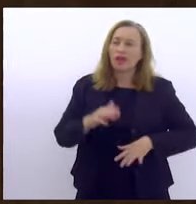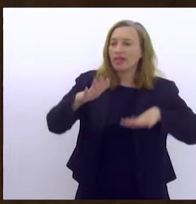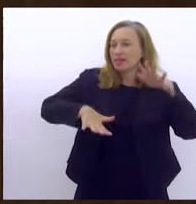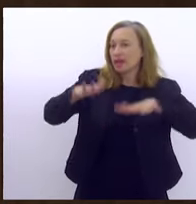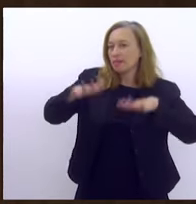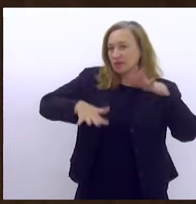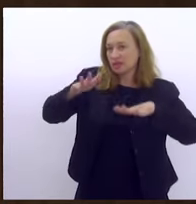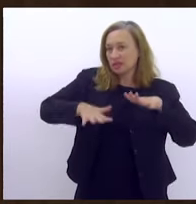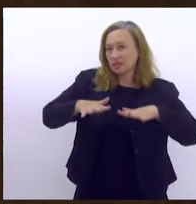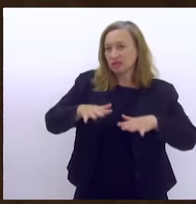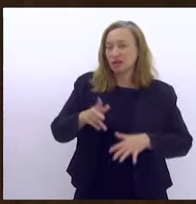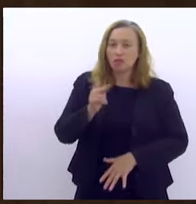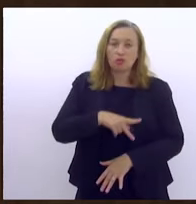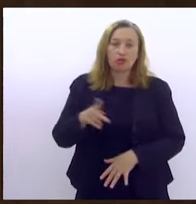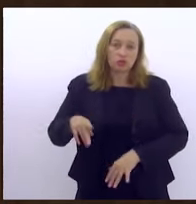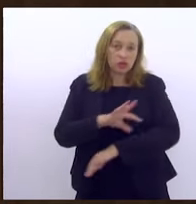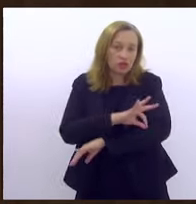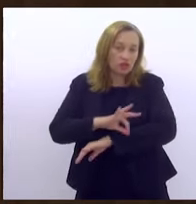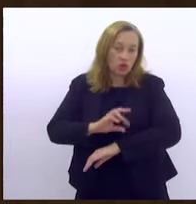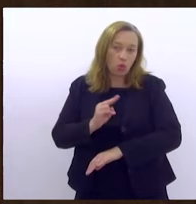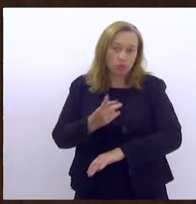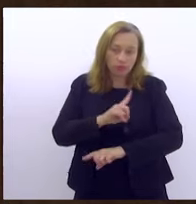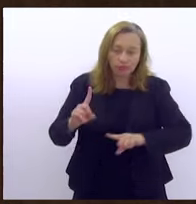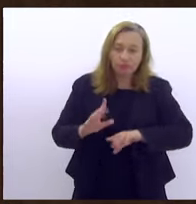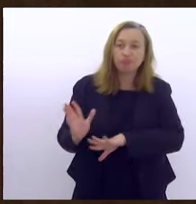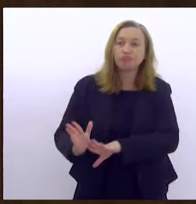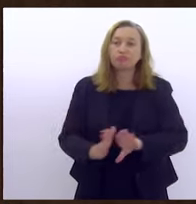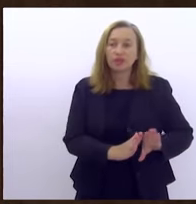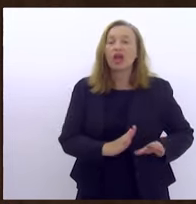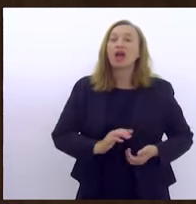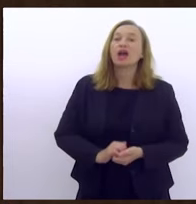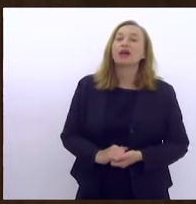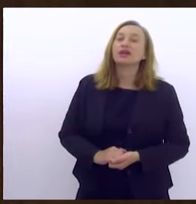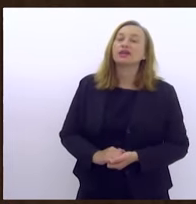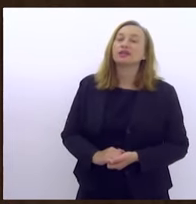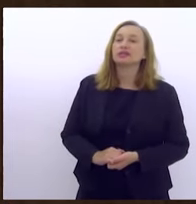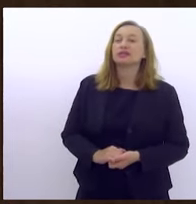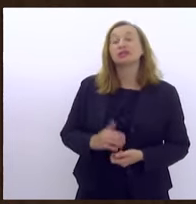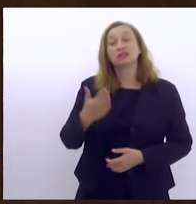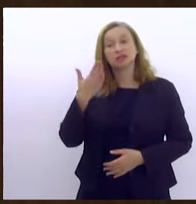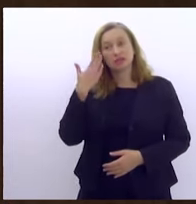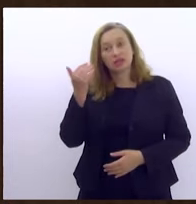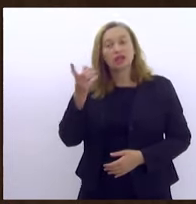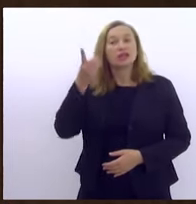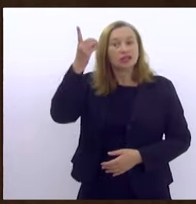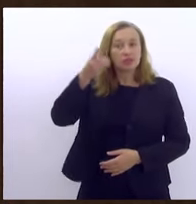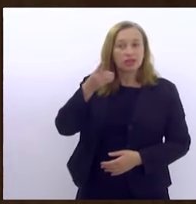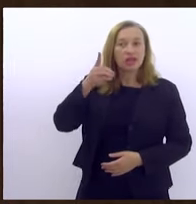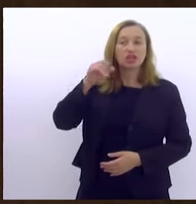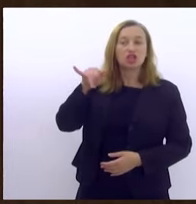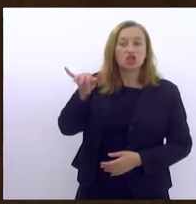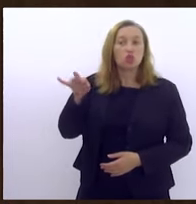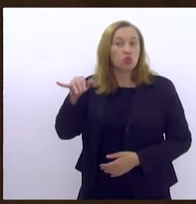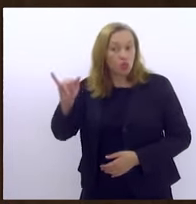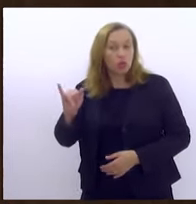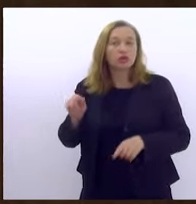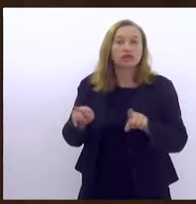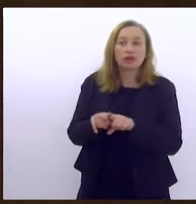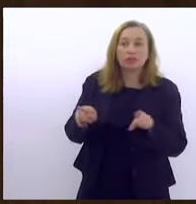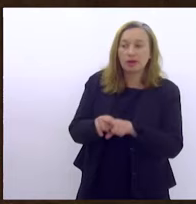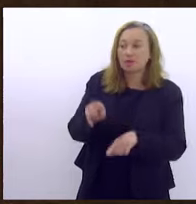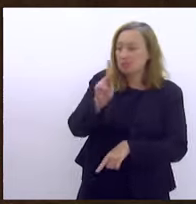ser professora de física. E sabe, o deputado Yuri também se colocou como